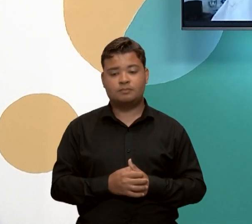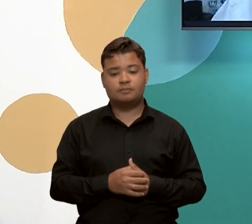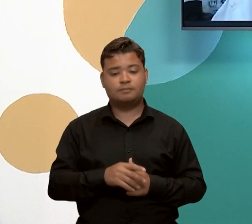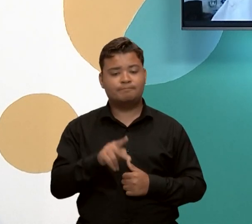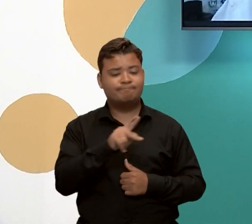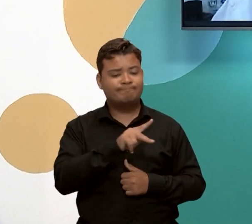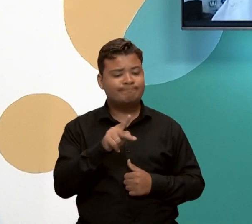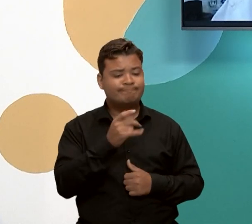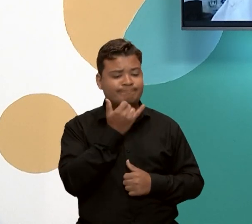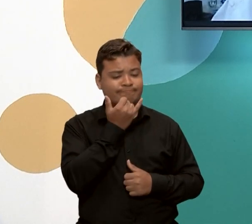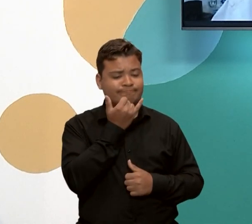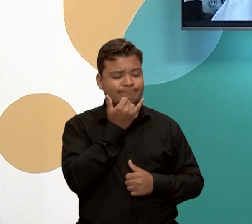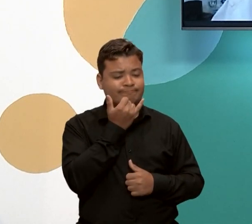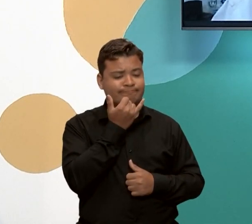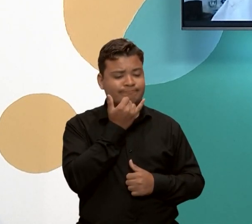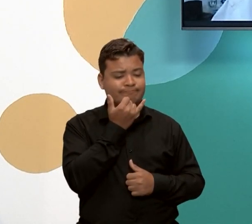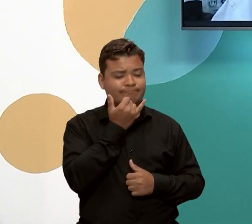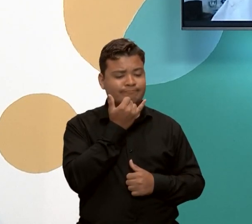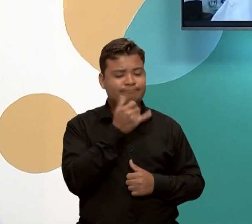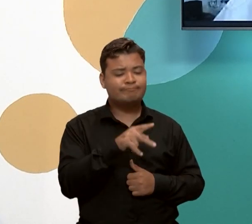Professor, nós